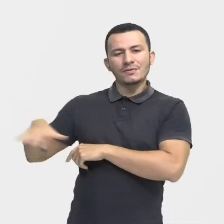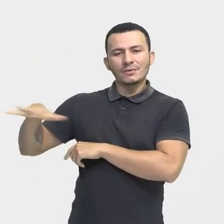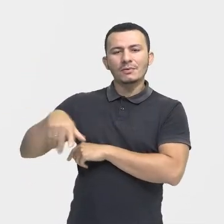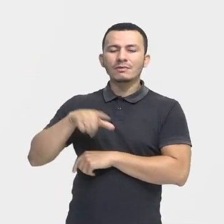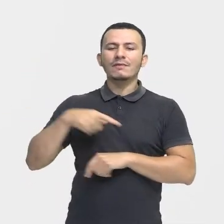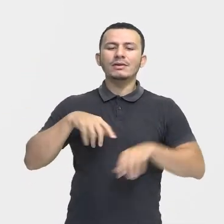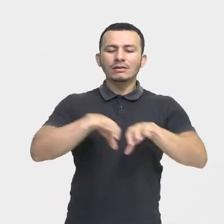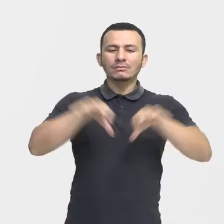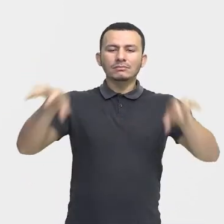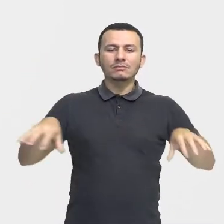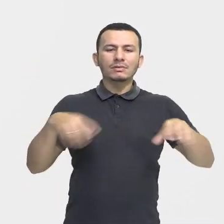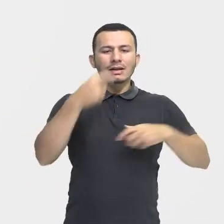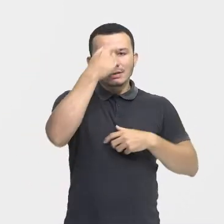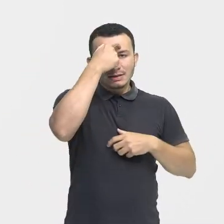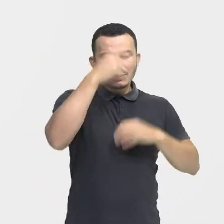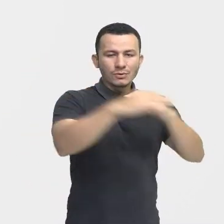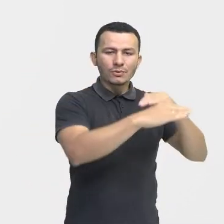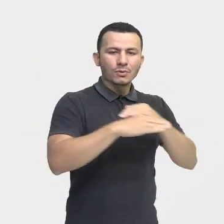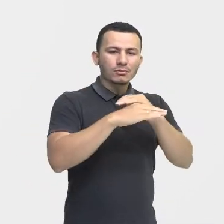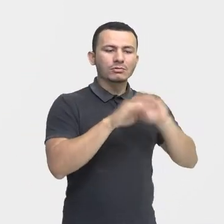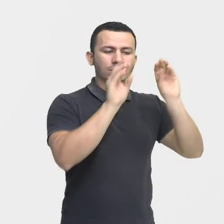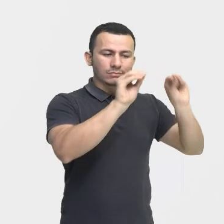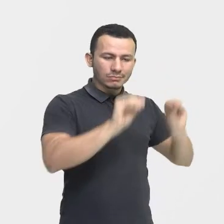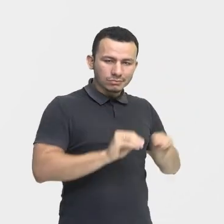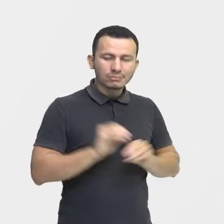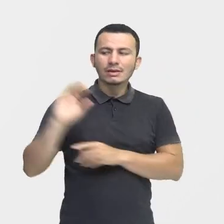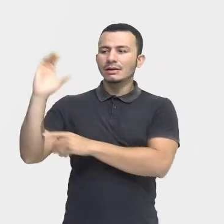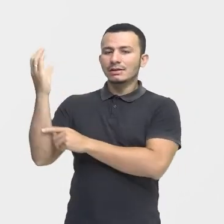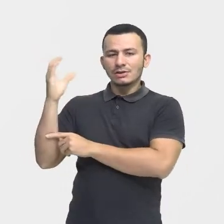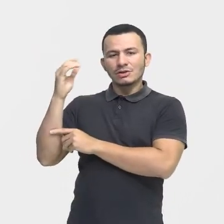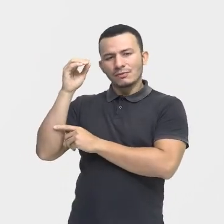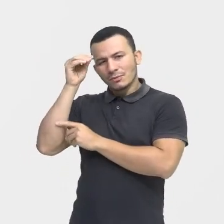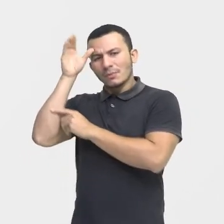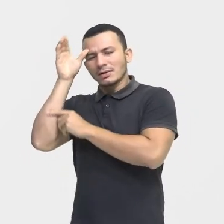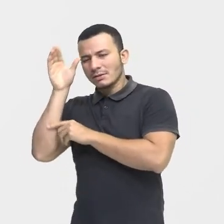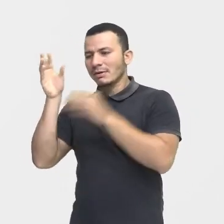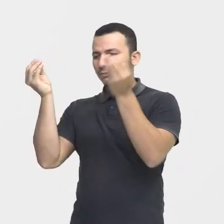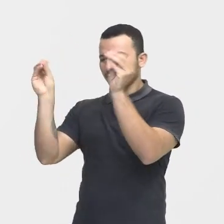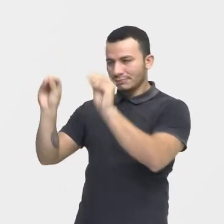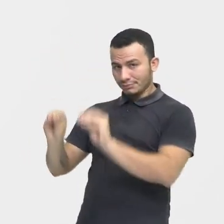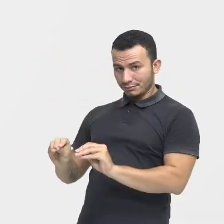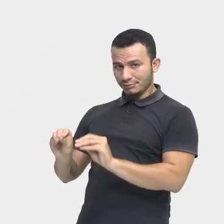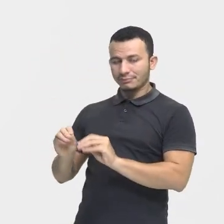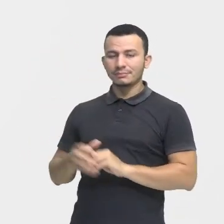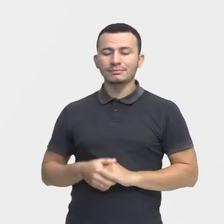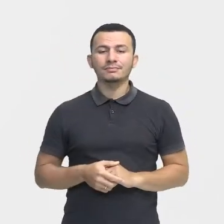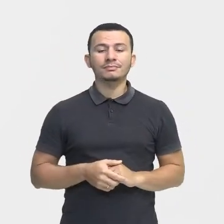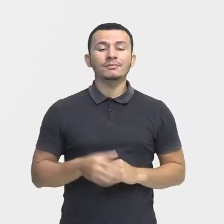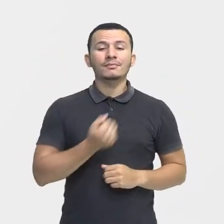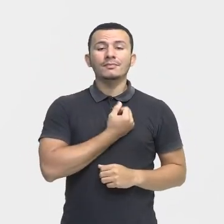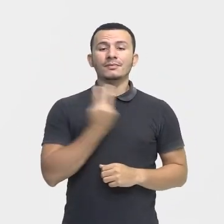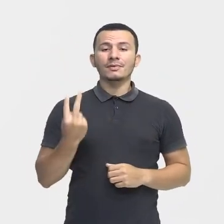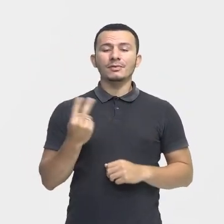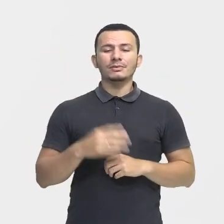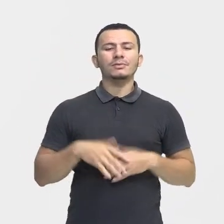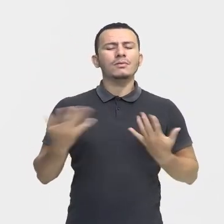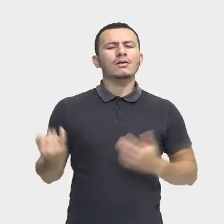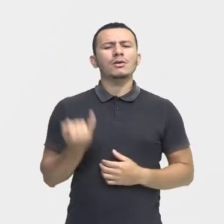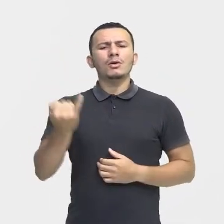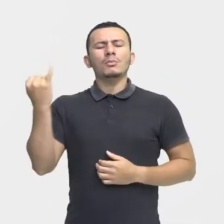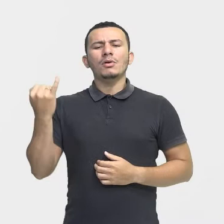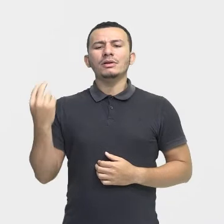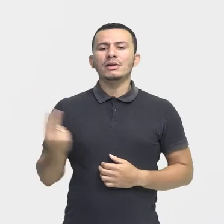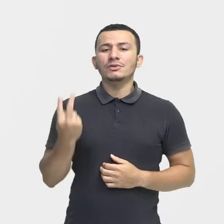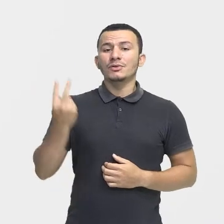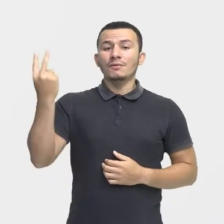vai só separar o que é senso comum e o que é conhecimento científico. A questão 2, qual a importância dos valores